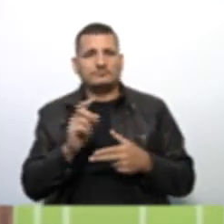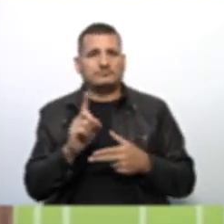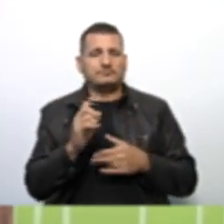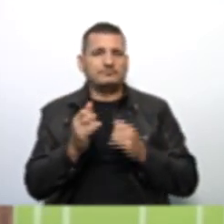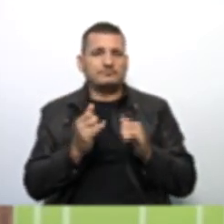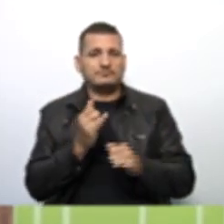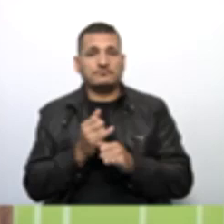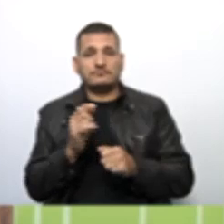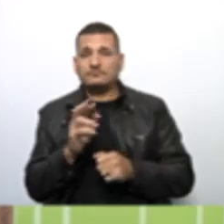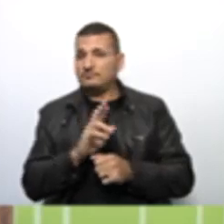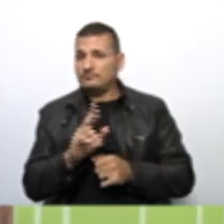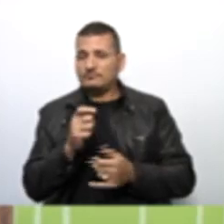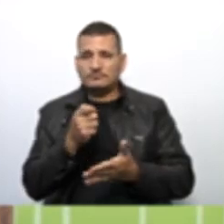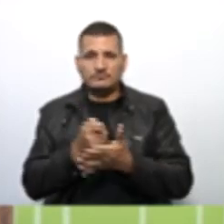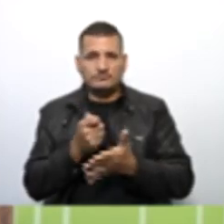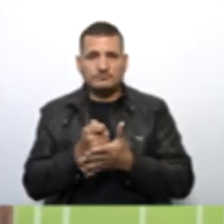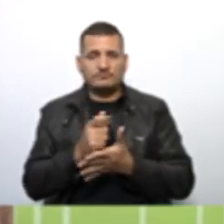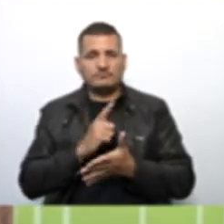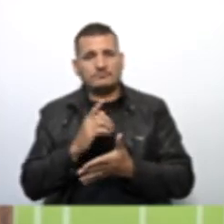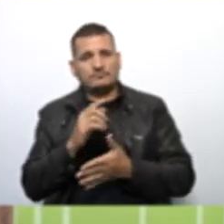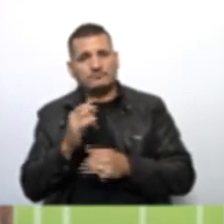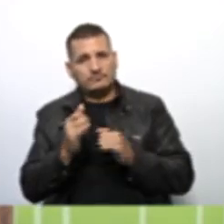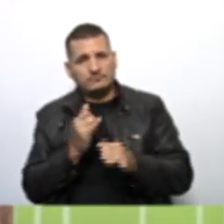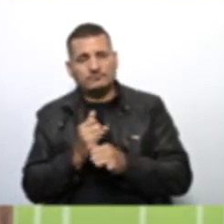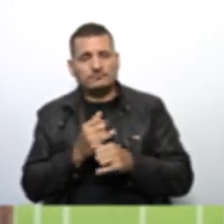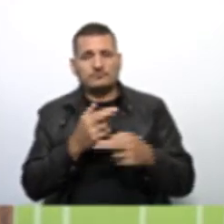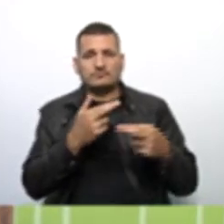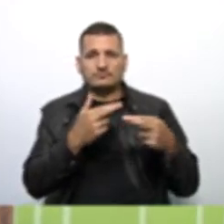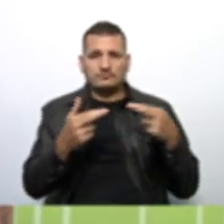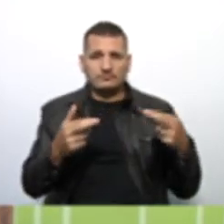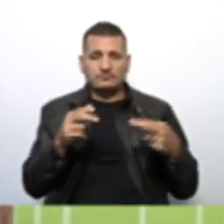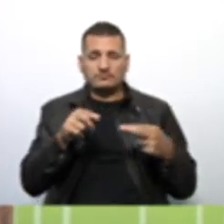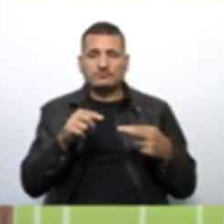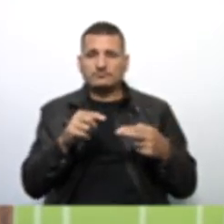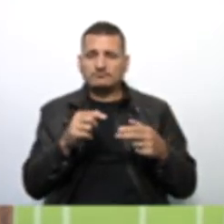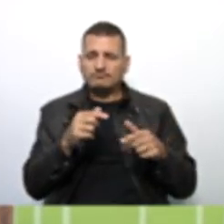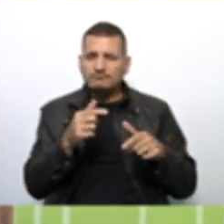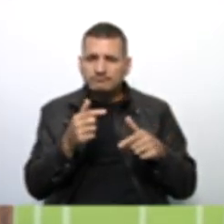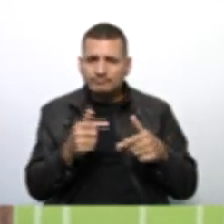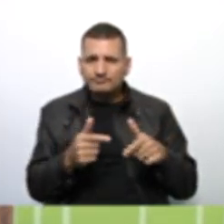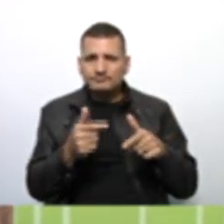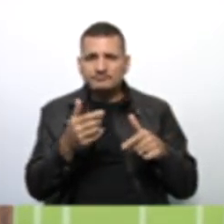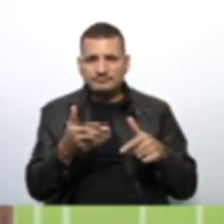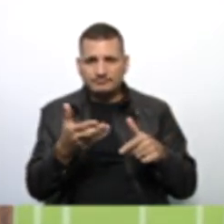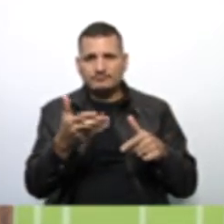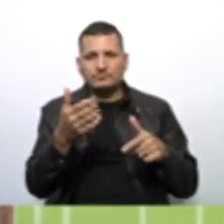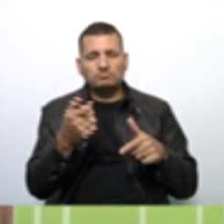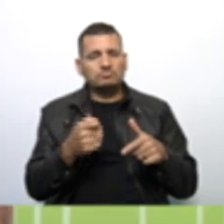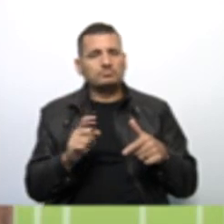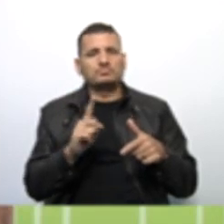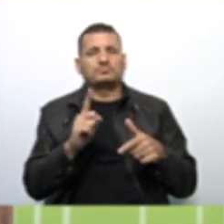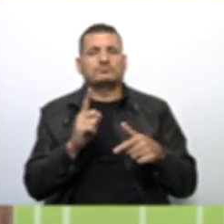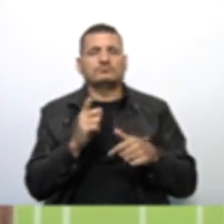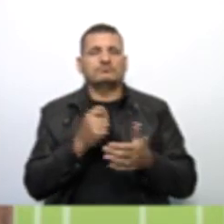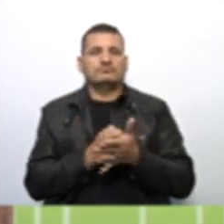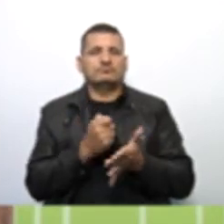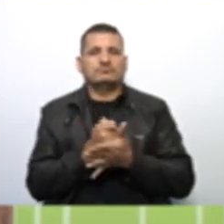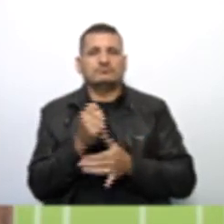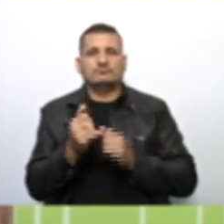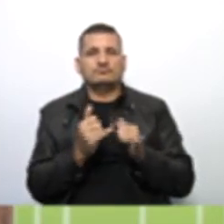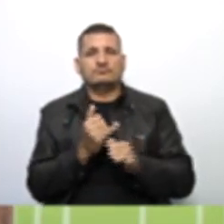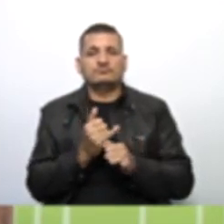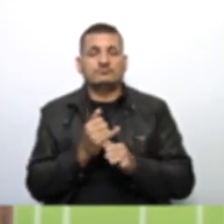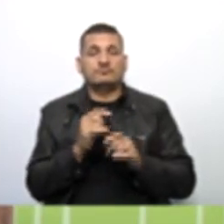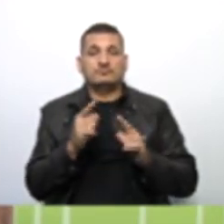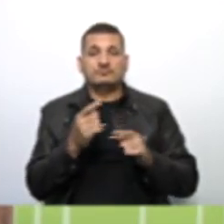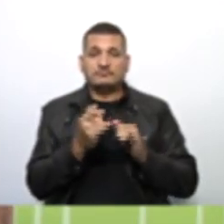é obrigado a ter internet, certo? A rede em si, para funcionar, não é obrigada a ter internet. Agora, a internet em si é